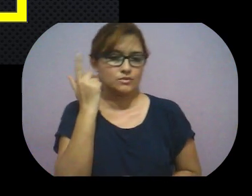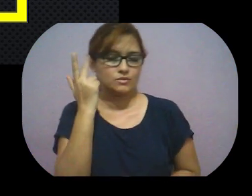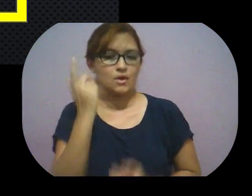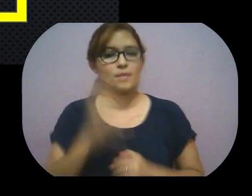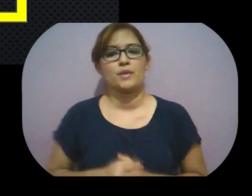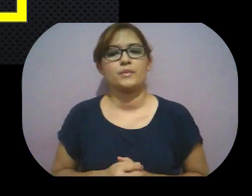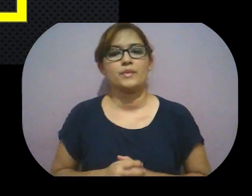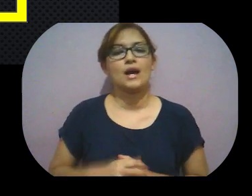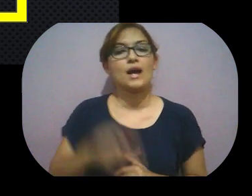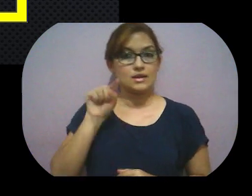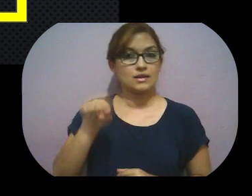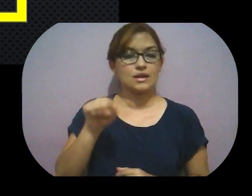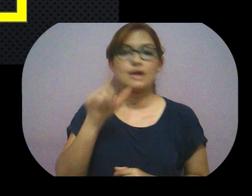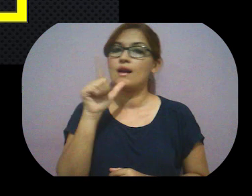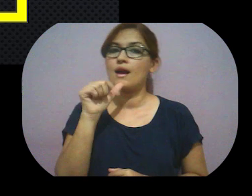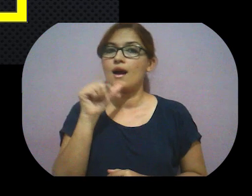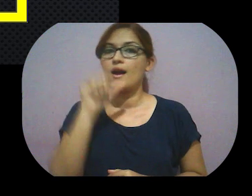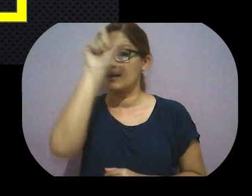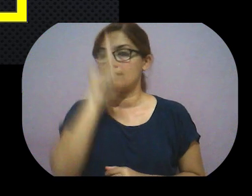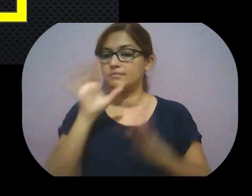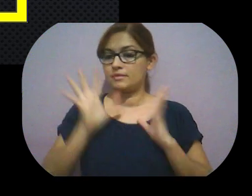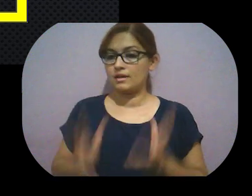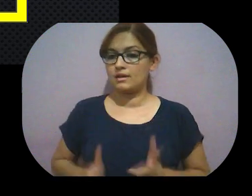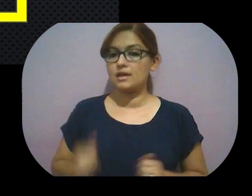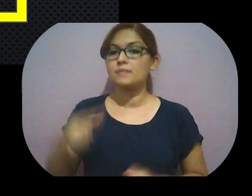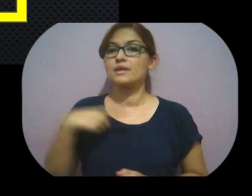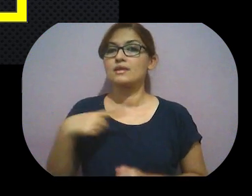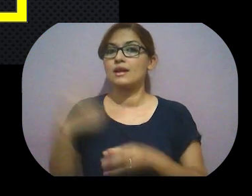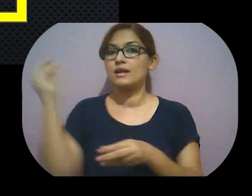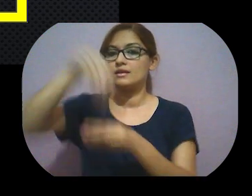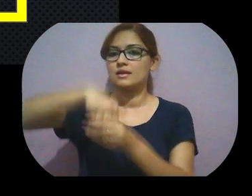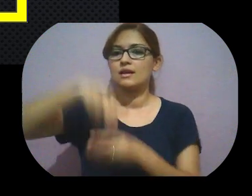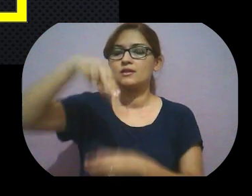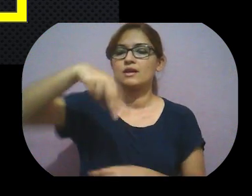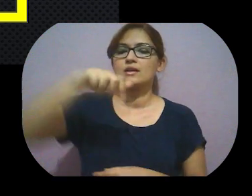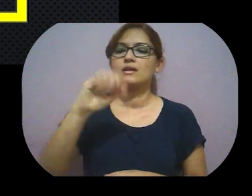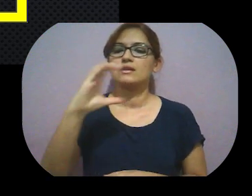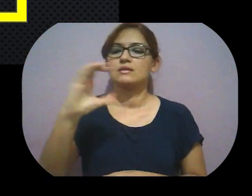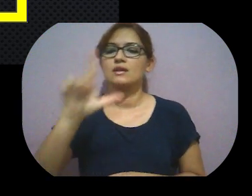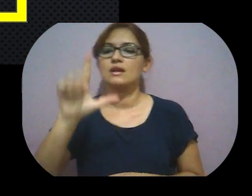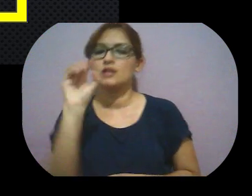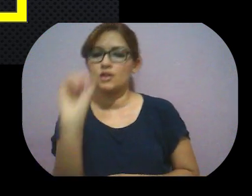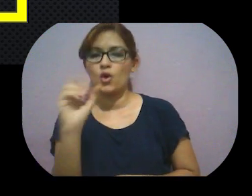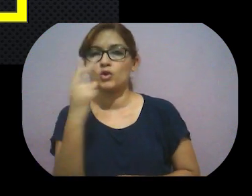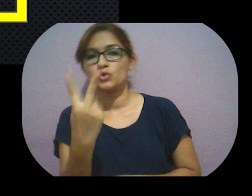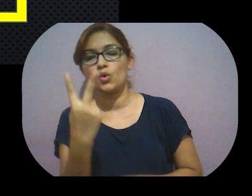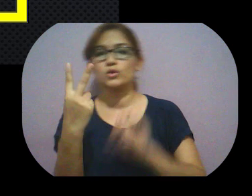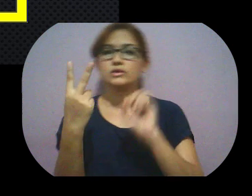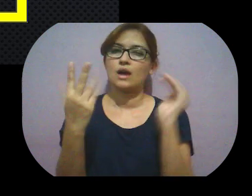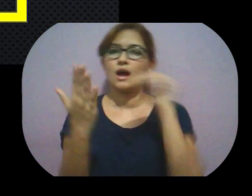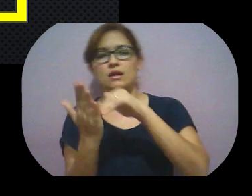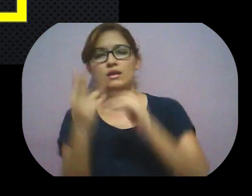ó, 2 a 2,5% de hipoclorito de sódio, com densidade 1 grama por ml. Forneceu aqui a massa molar